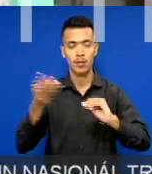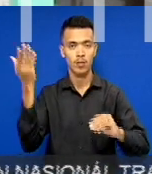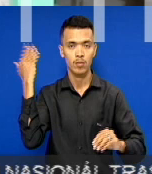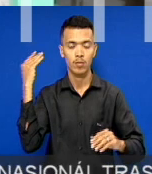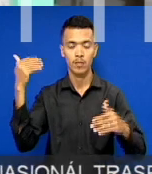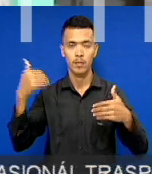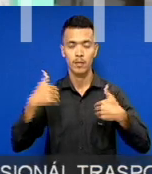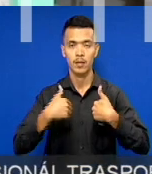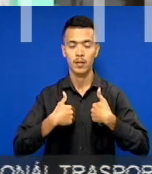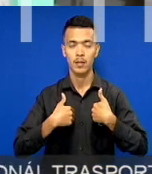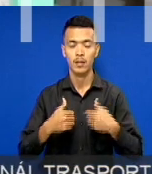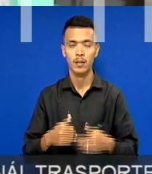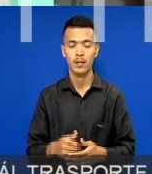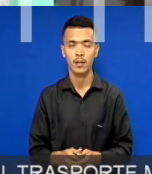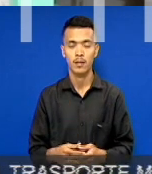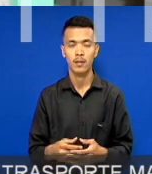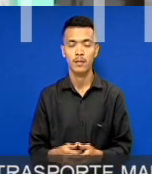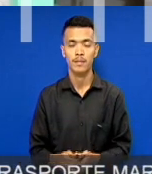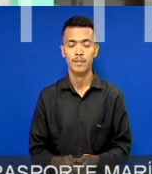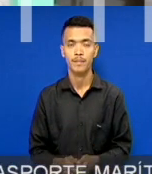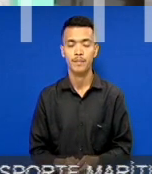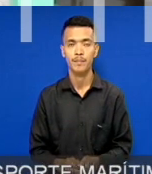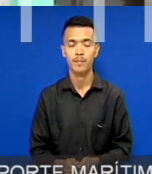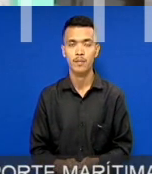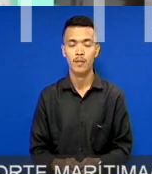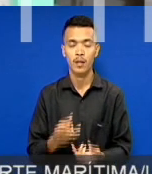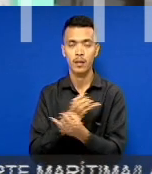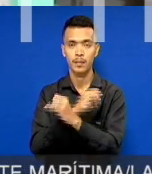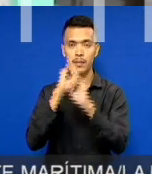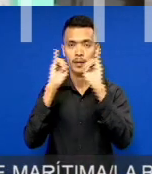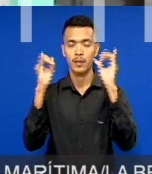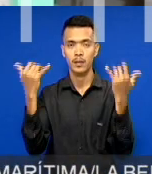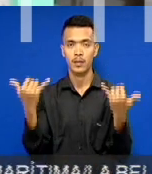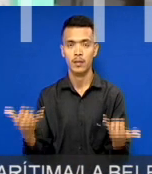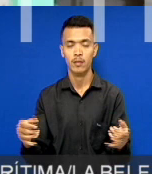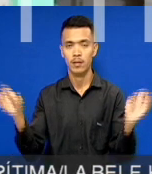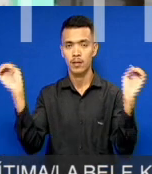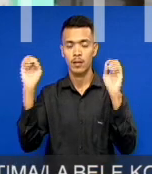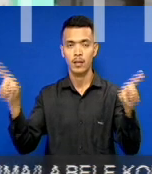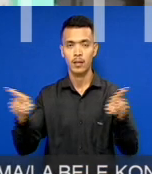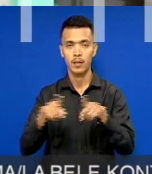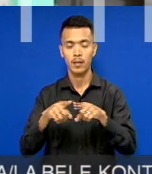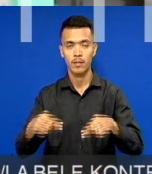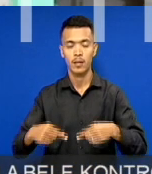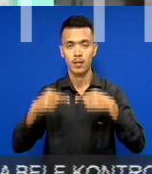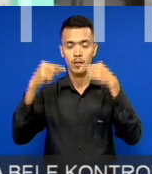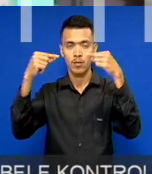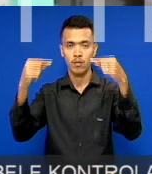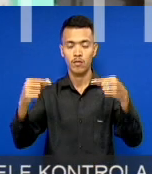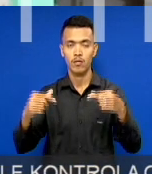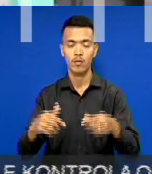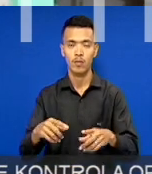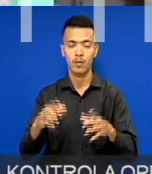mesmo que luta ba libertação nacional. Então, eu kunani da nene, lao sane sambandesa para tu ema fore de entrega